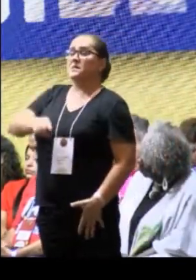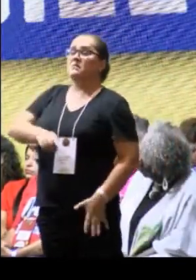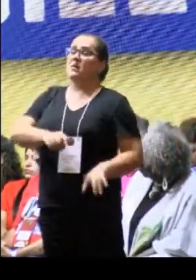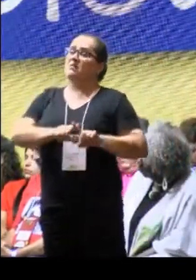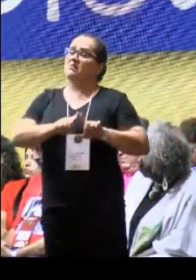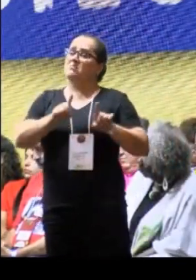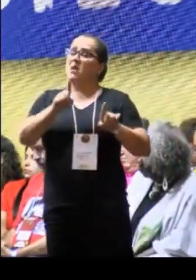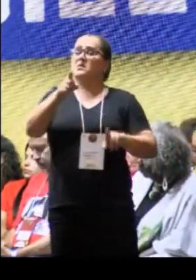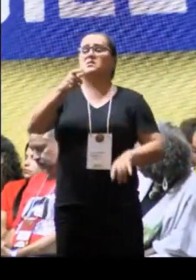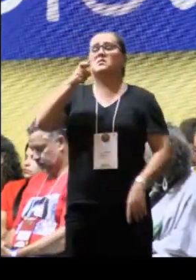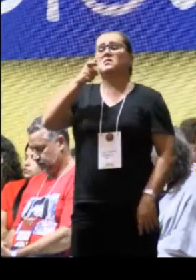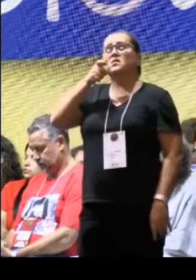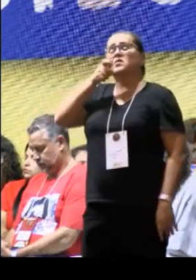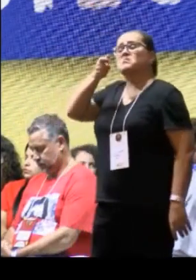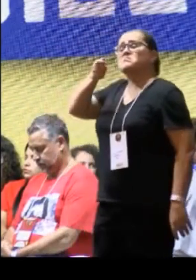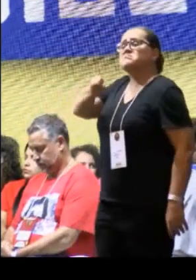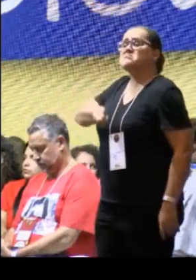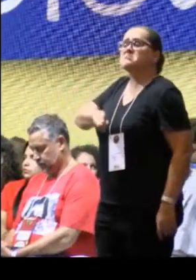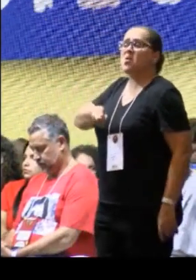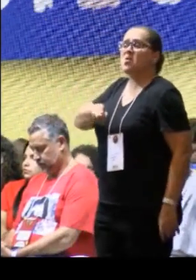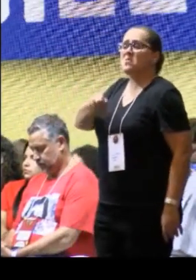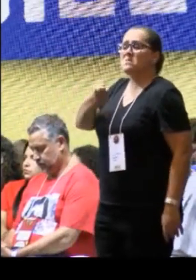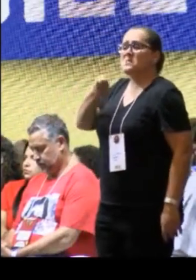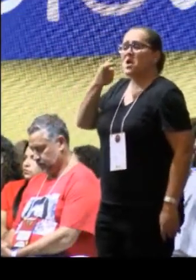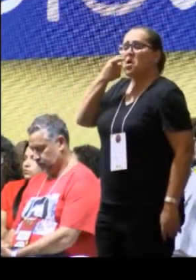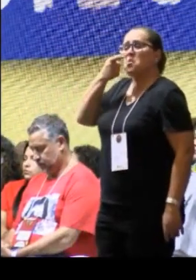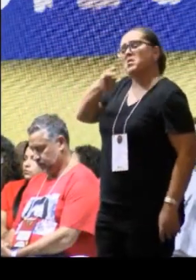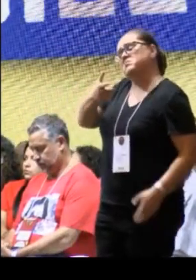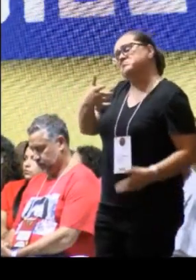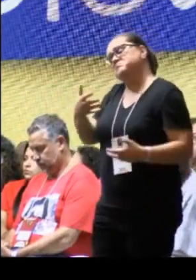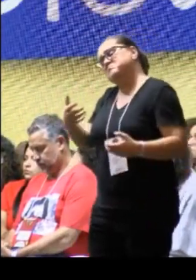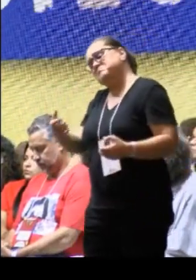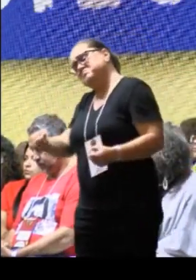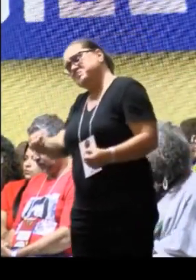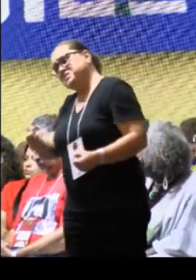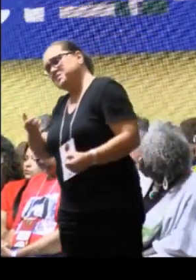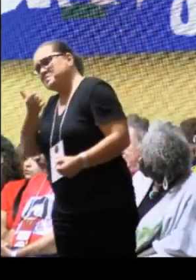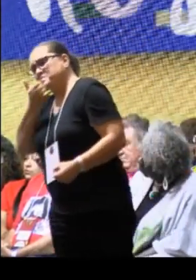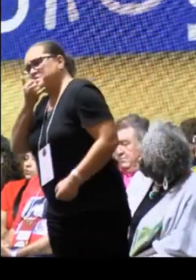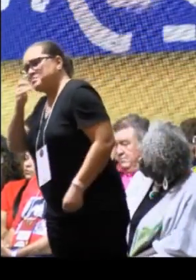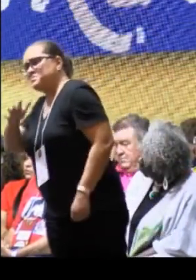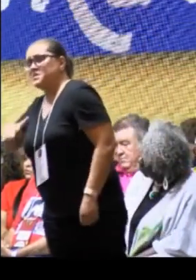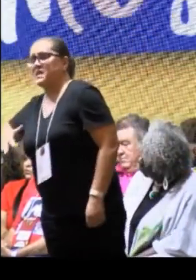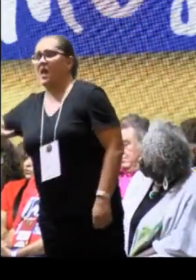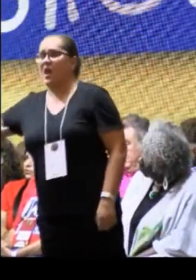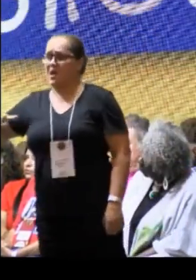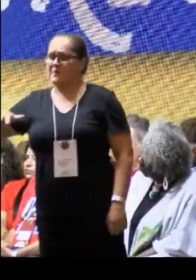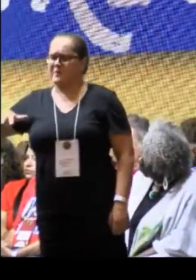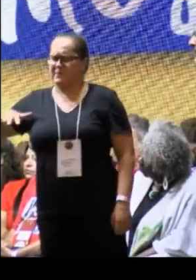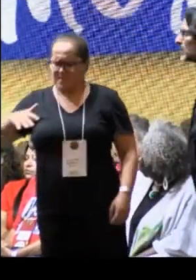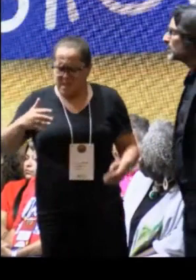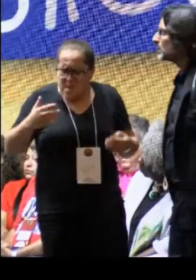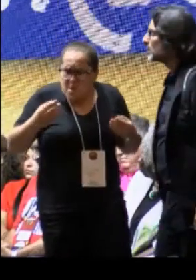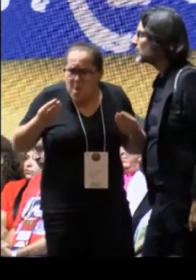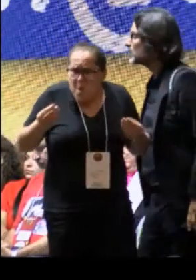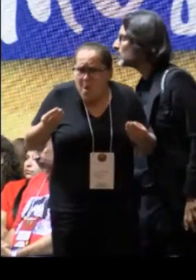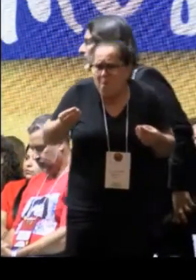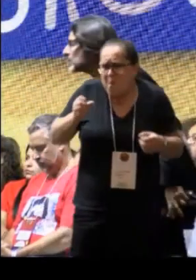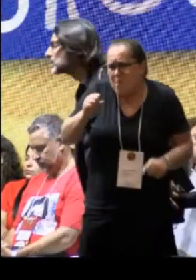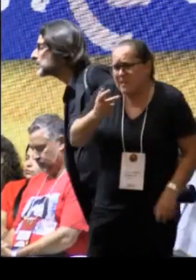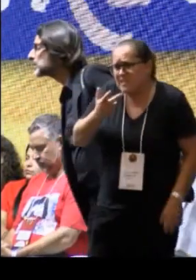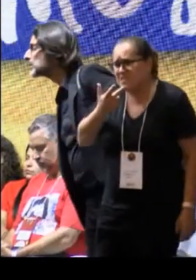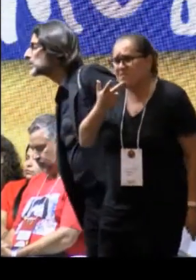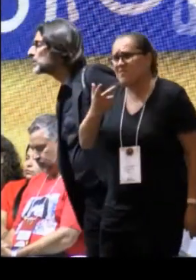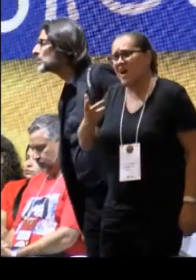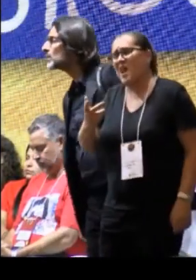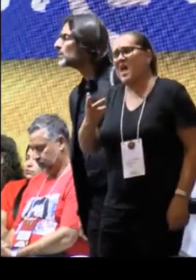que continuam ricos, vivendo apenas como castigo com uma tornozeleira no pé. Como pode dizer